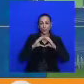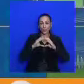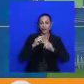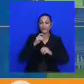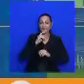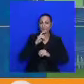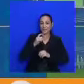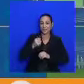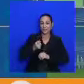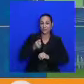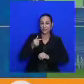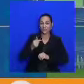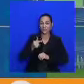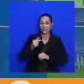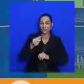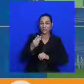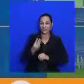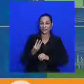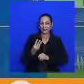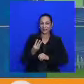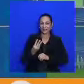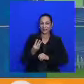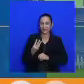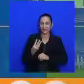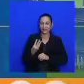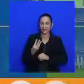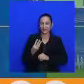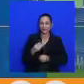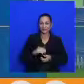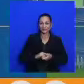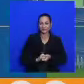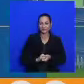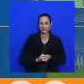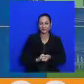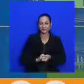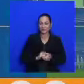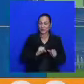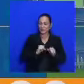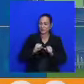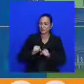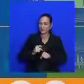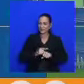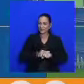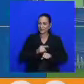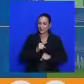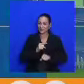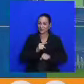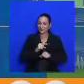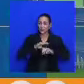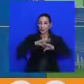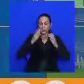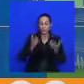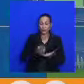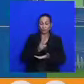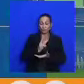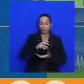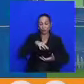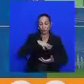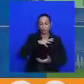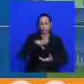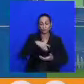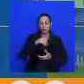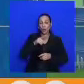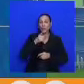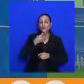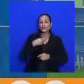Bola verde, número 73. Verde, 73. Pode ser agora. O globo segue girando. Vamos chamar